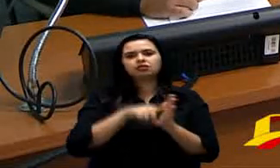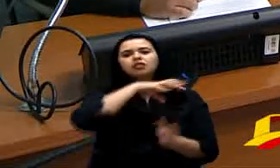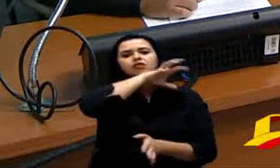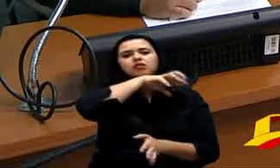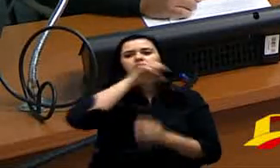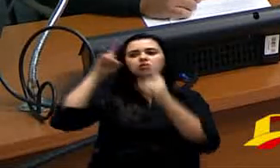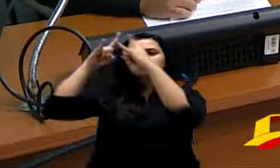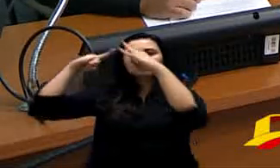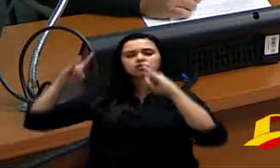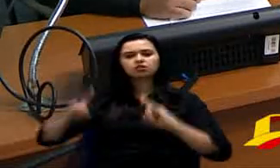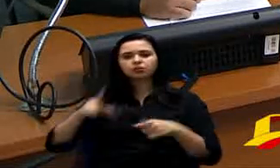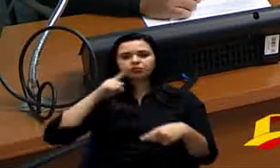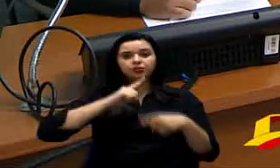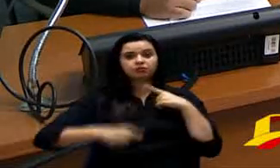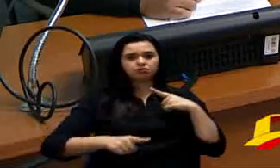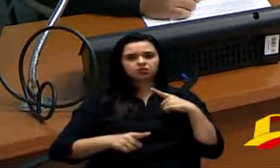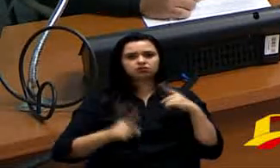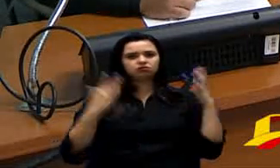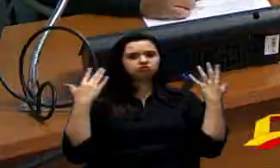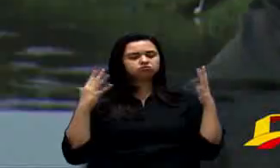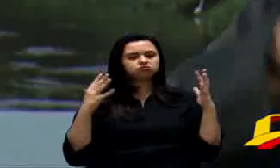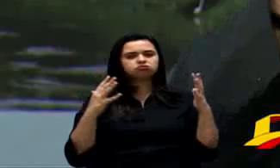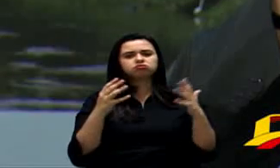Agora eu vou dizer o seguinte.